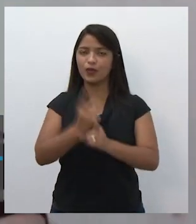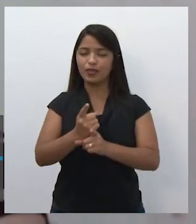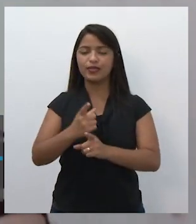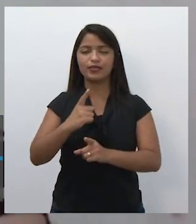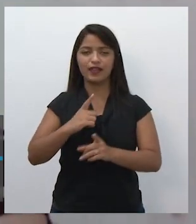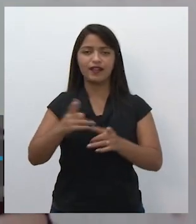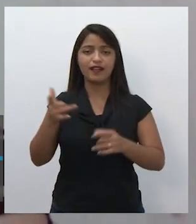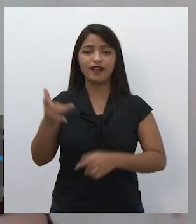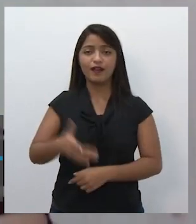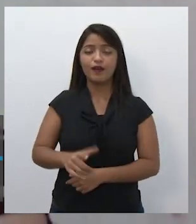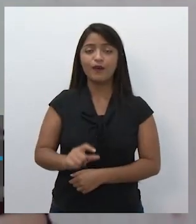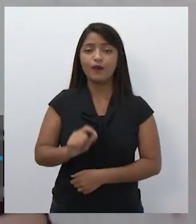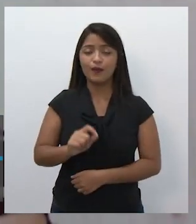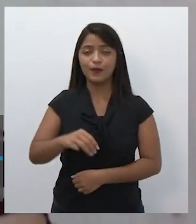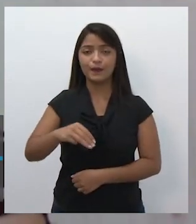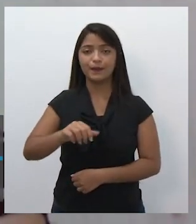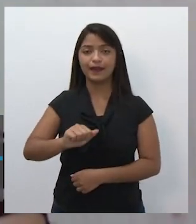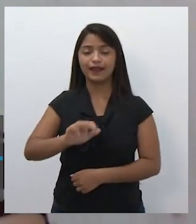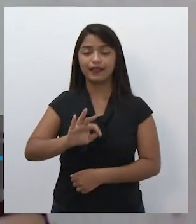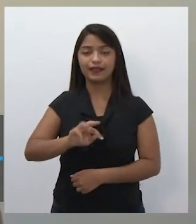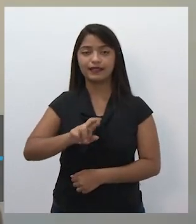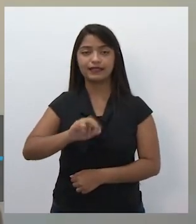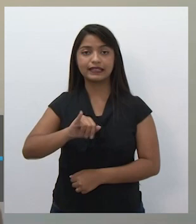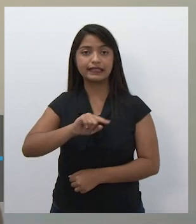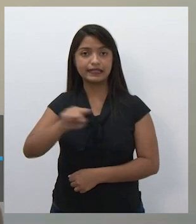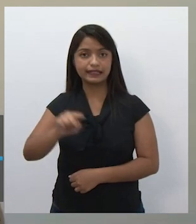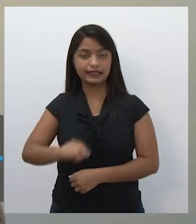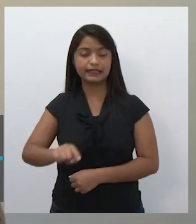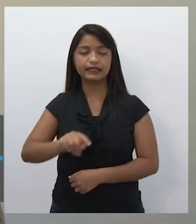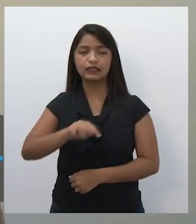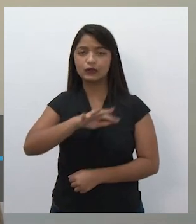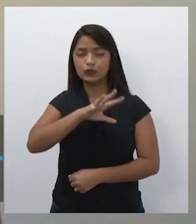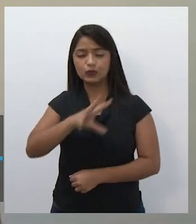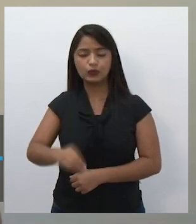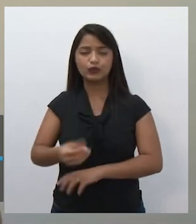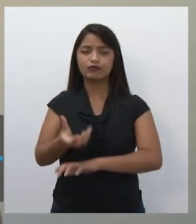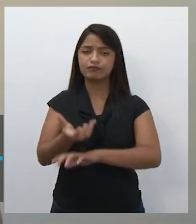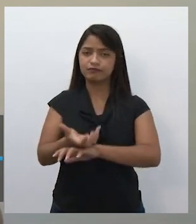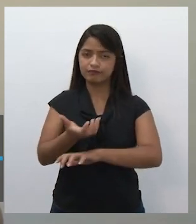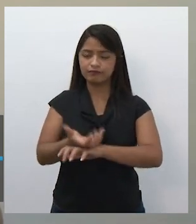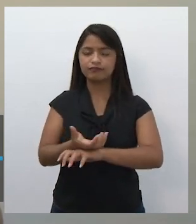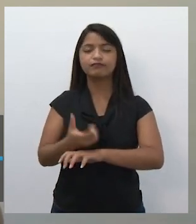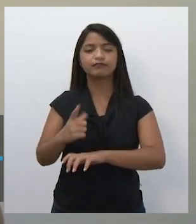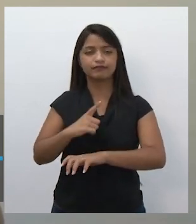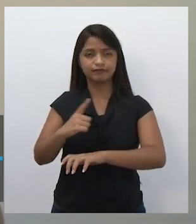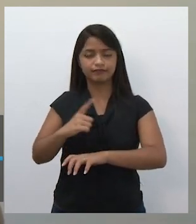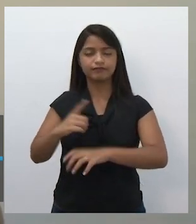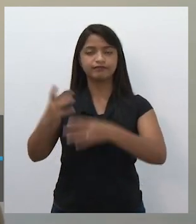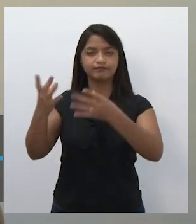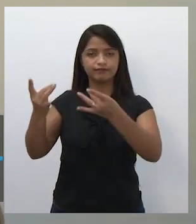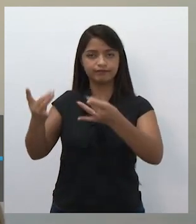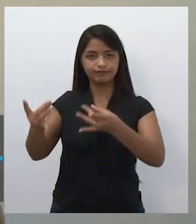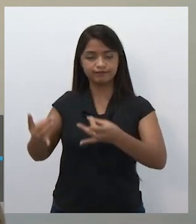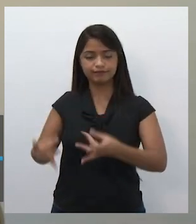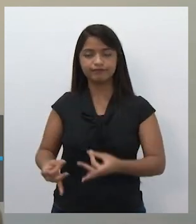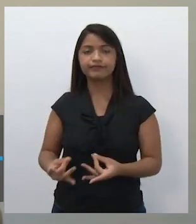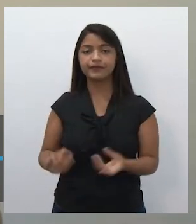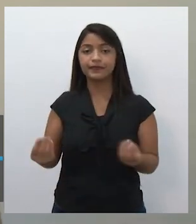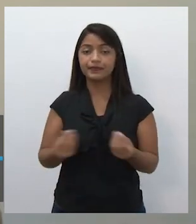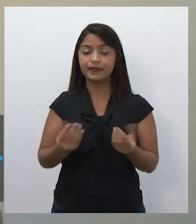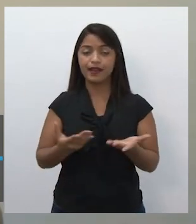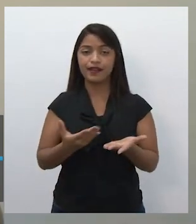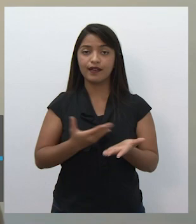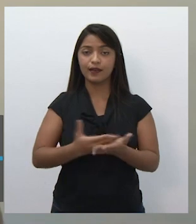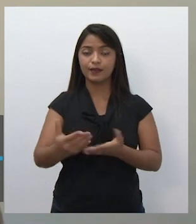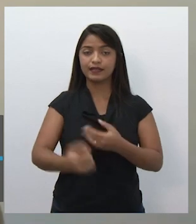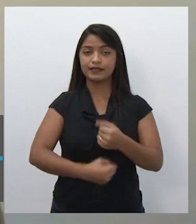da primeira série, com todos os componentes curriculares, com a divisão para iniciarmos o ano